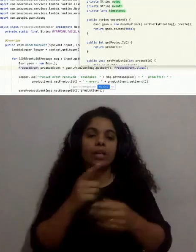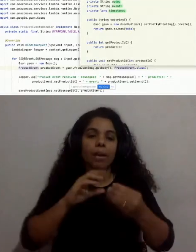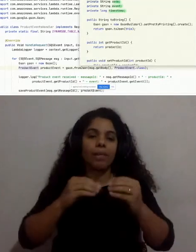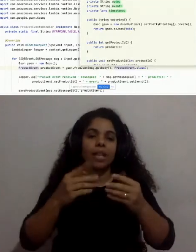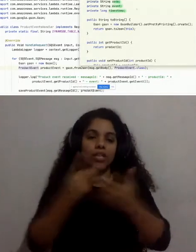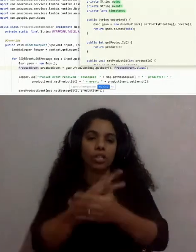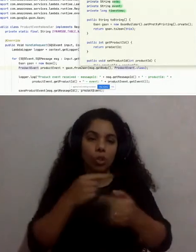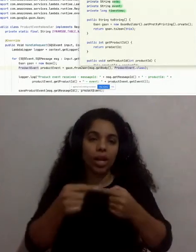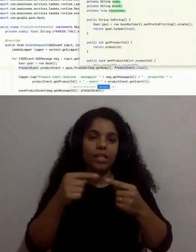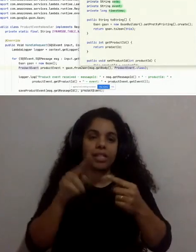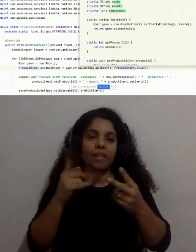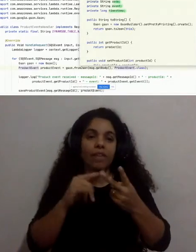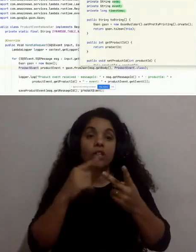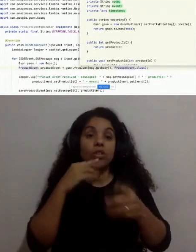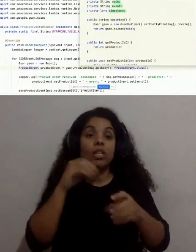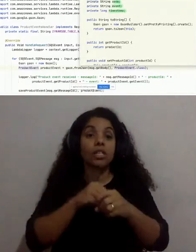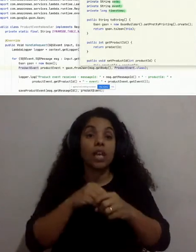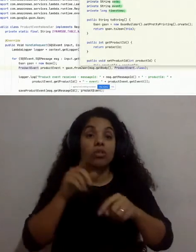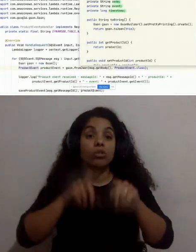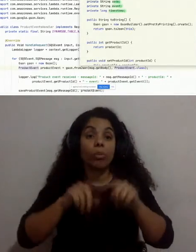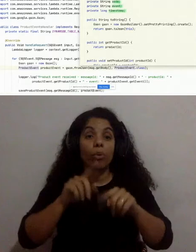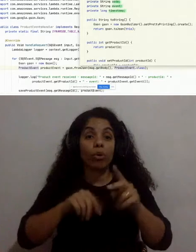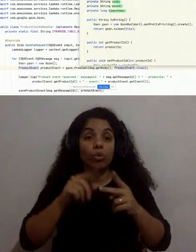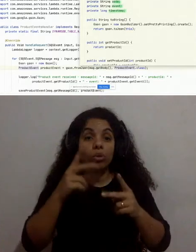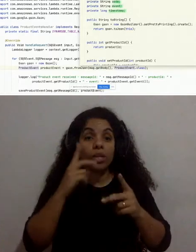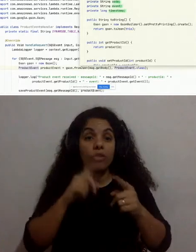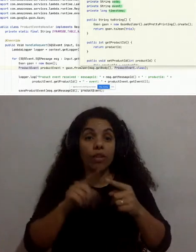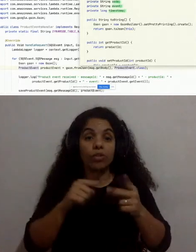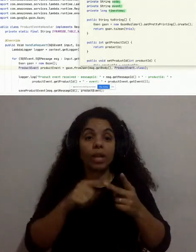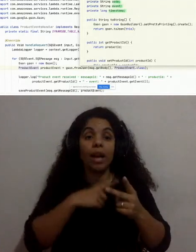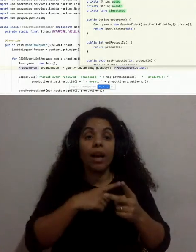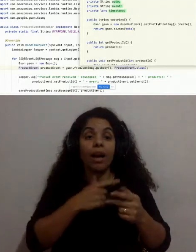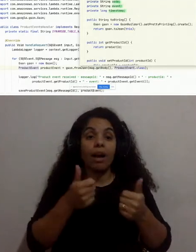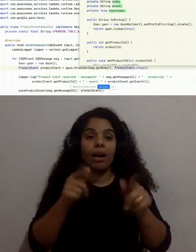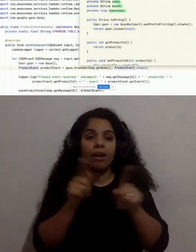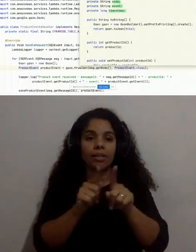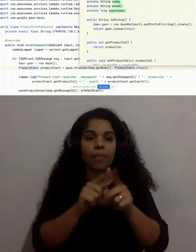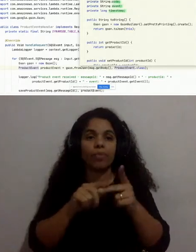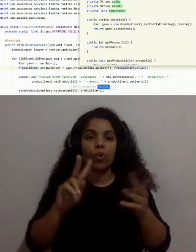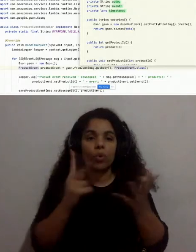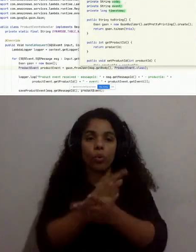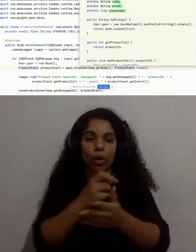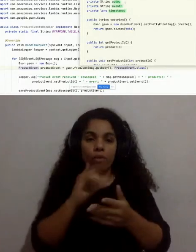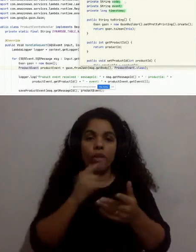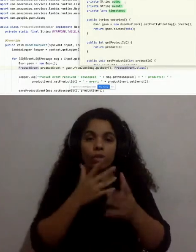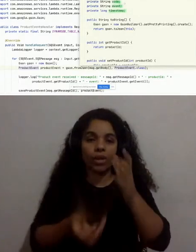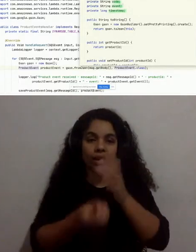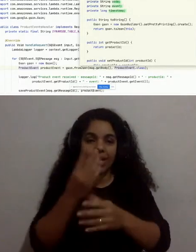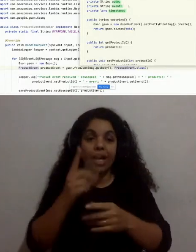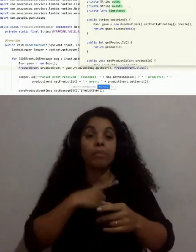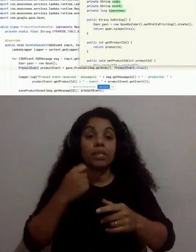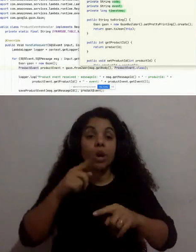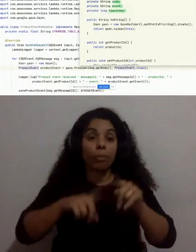a esse evento. Então, eu venho dentro do produto evento e vejo assim, então tá, o evento que eu quero criar, ele tem que ter um